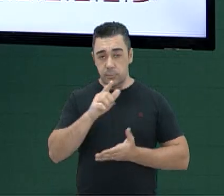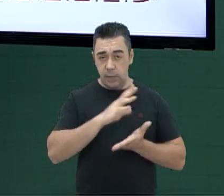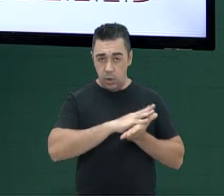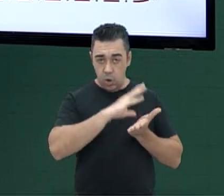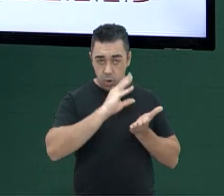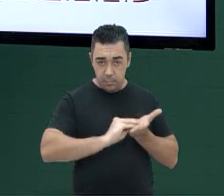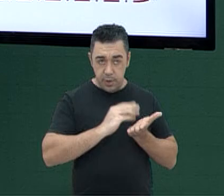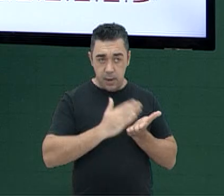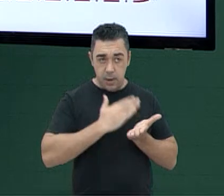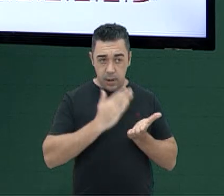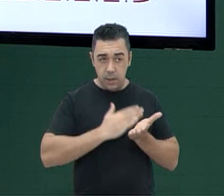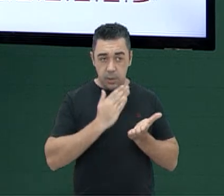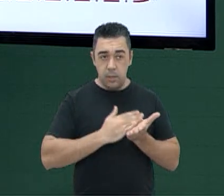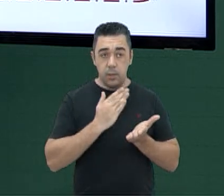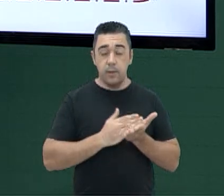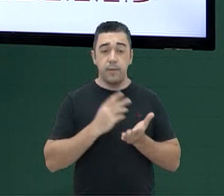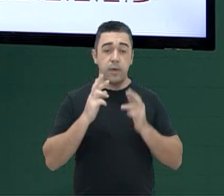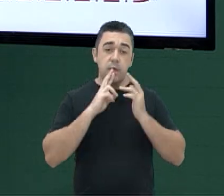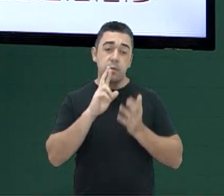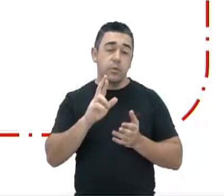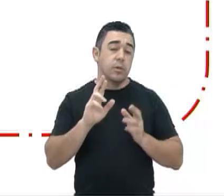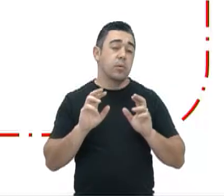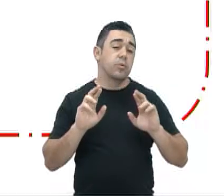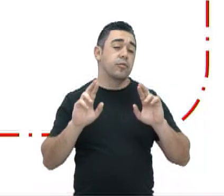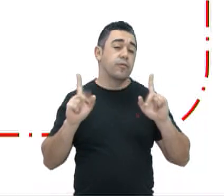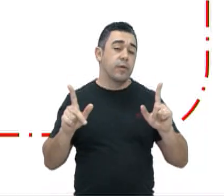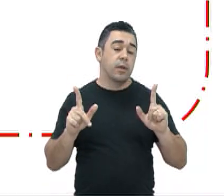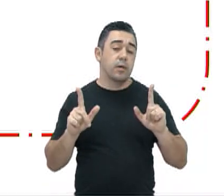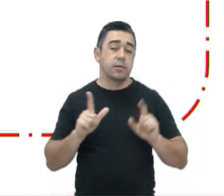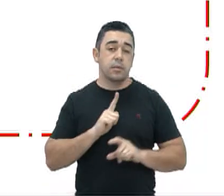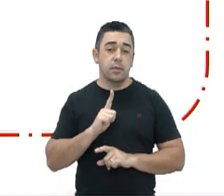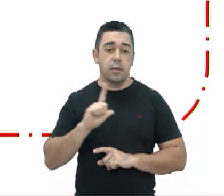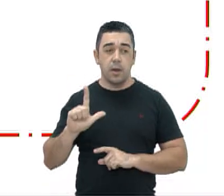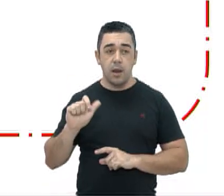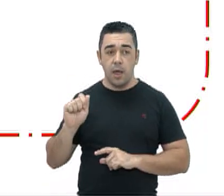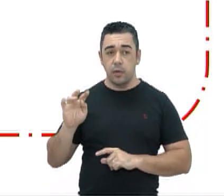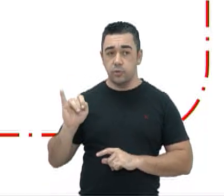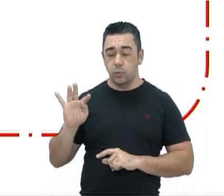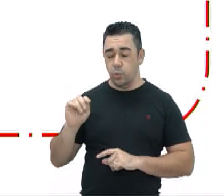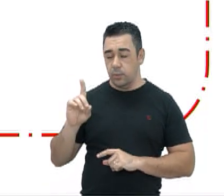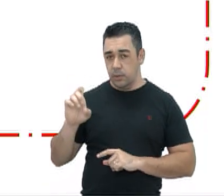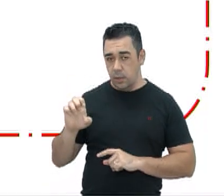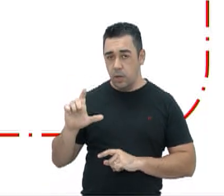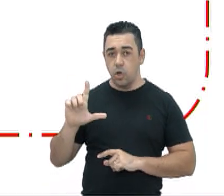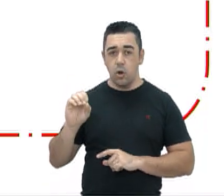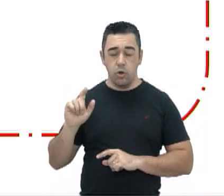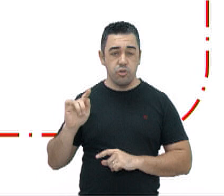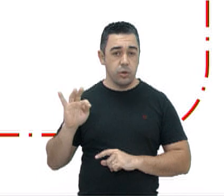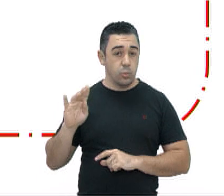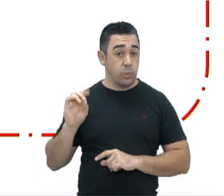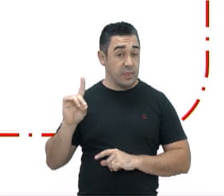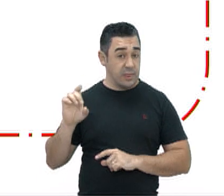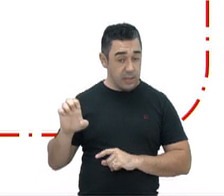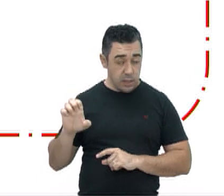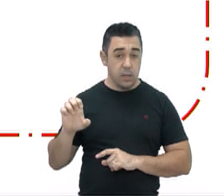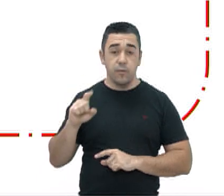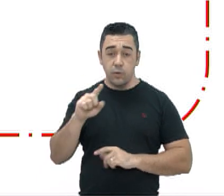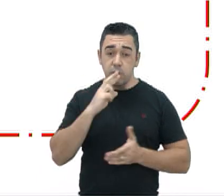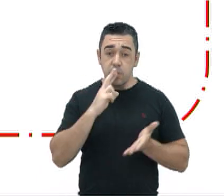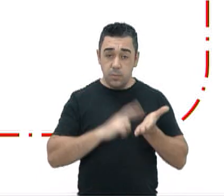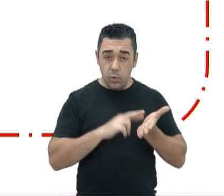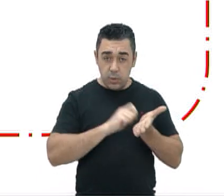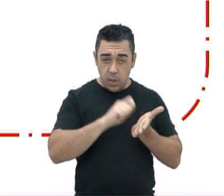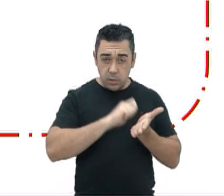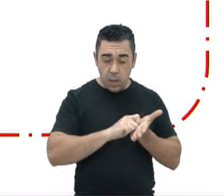anotar no seu caderno, aonde você deve responder qual é a diferença entre latitude e longitude. Você vai responder no seu